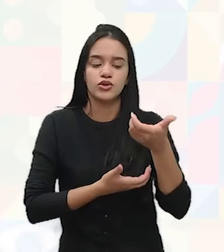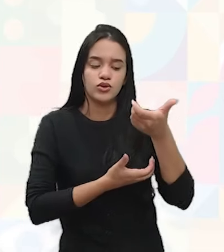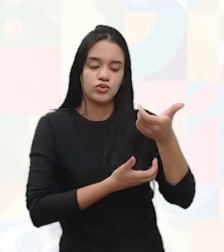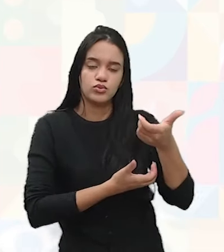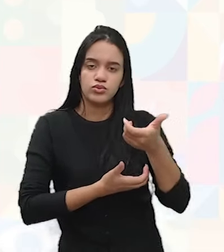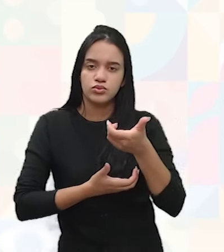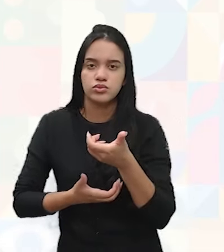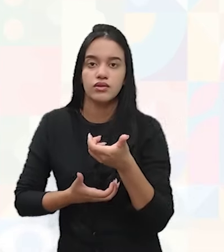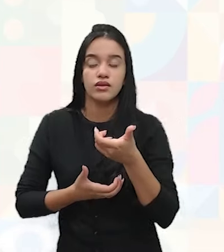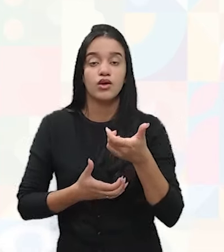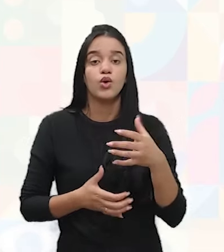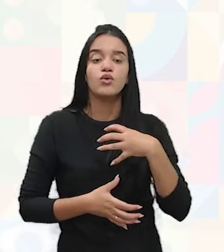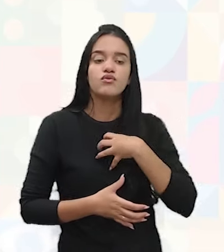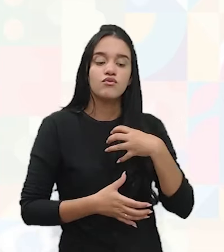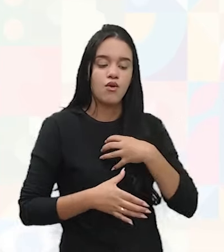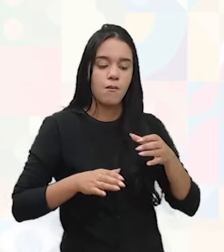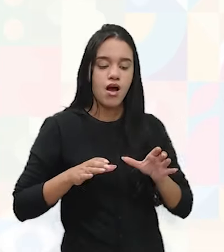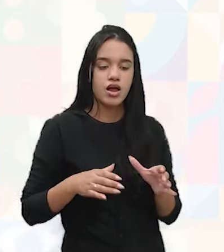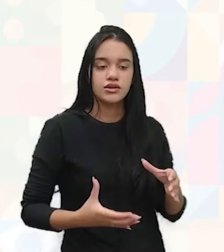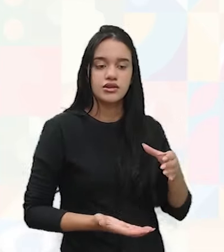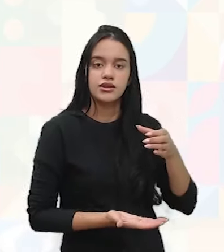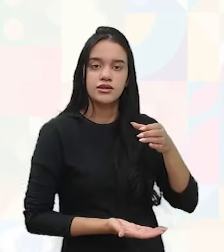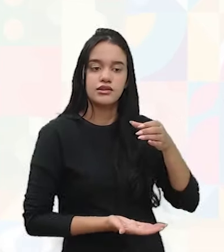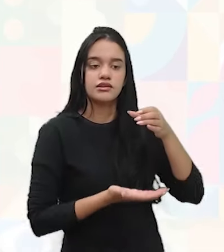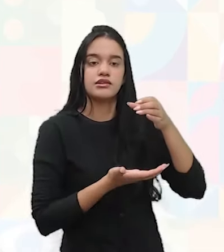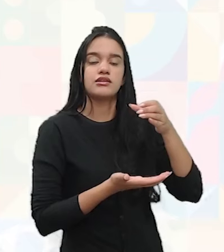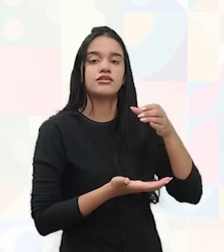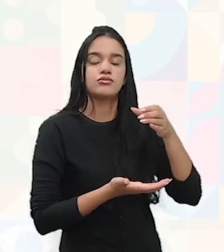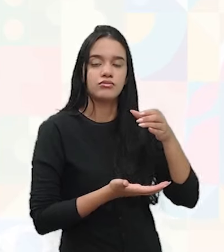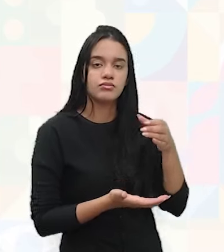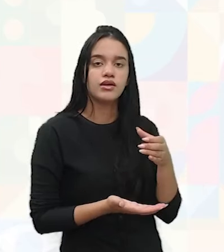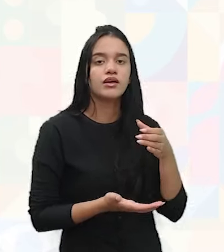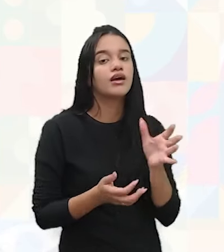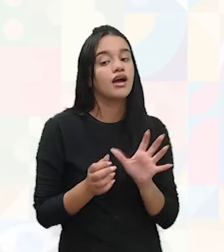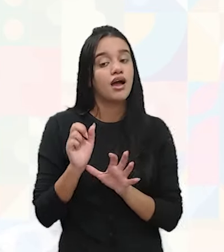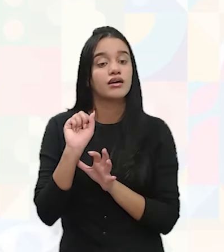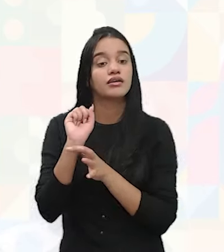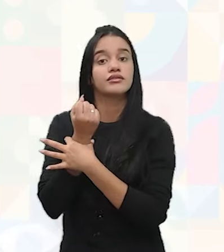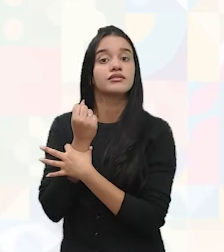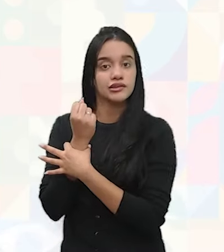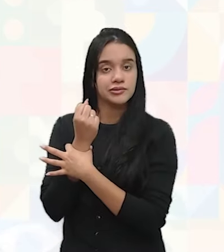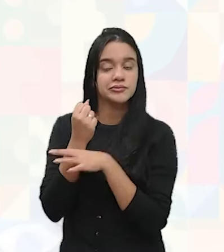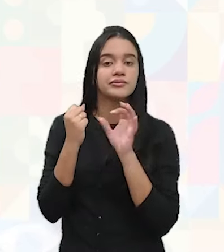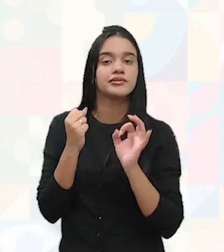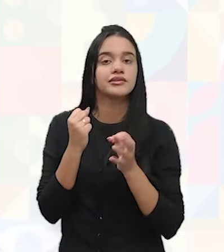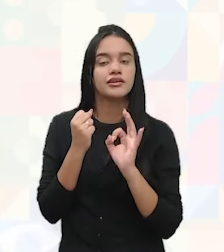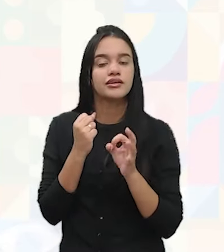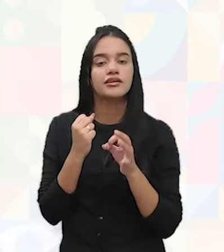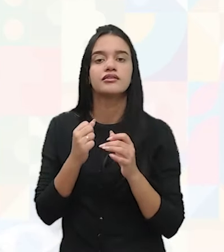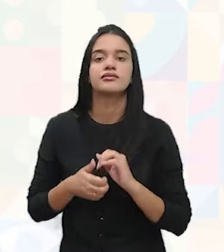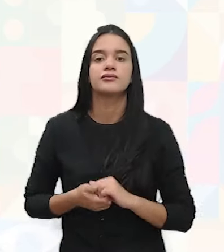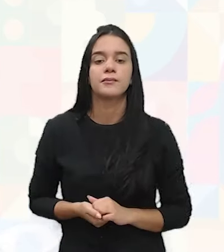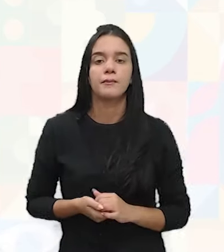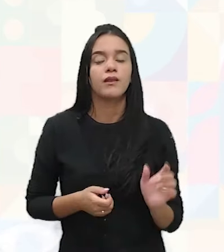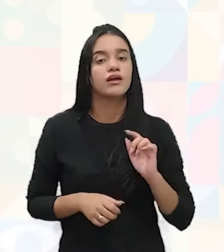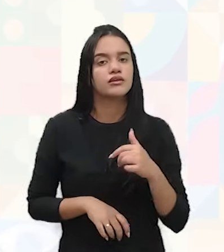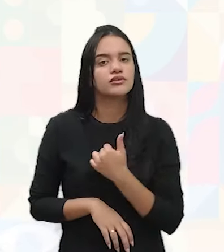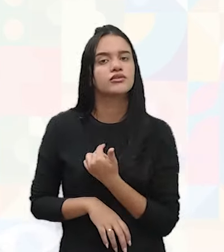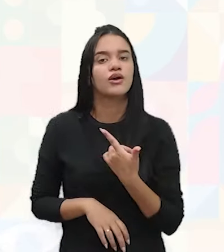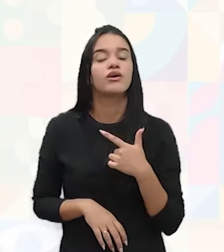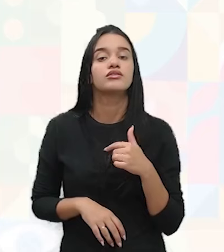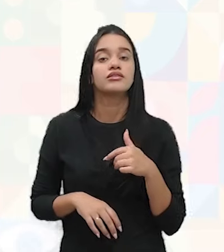forma de segurar né A questão do recu para que se Garanta uma segurança né a direção do jato que a gente deve